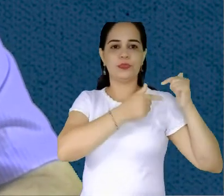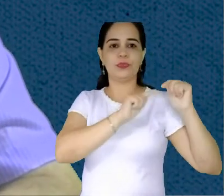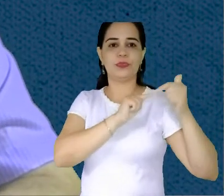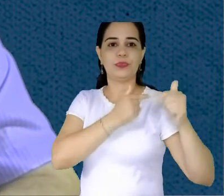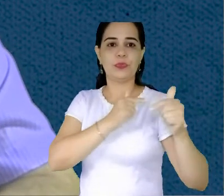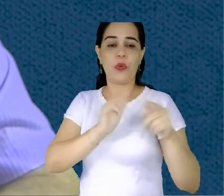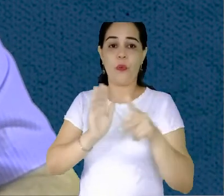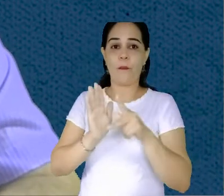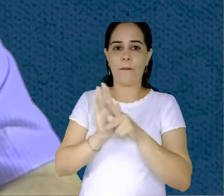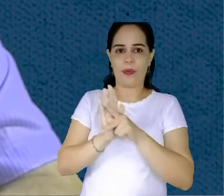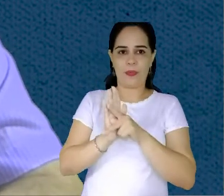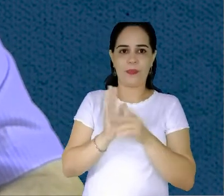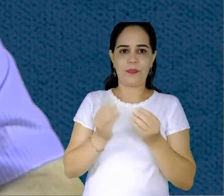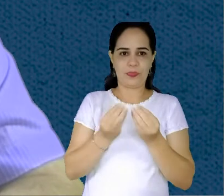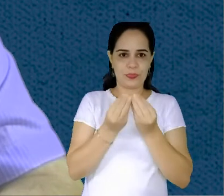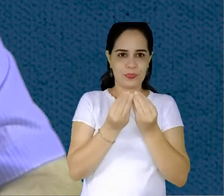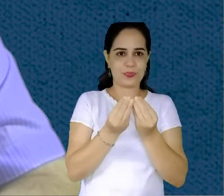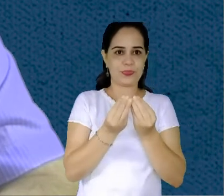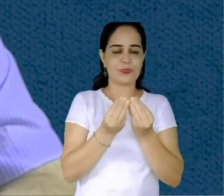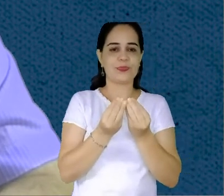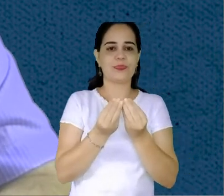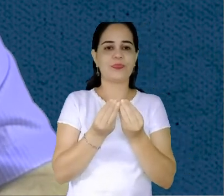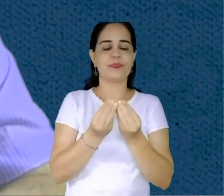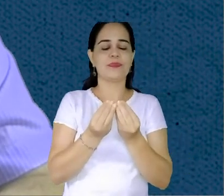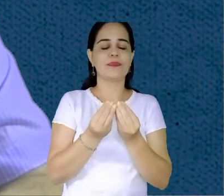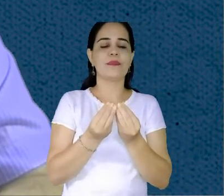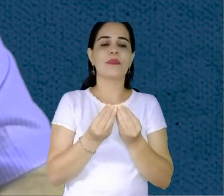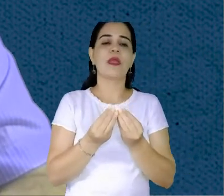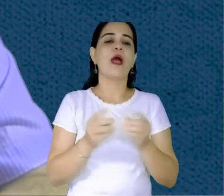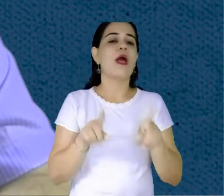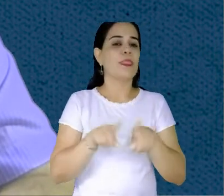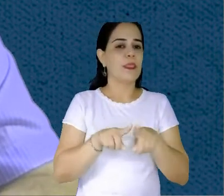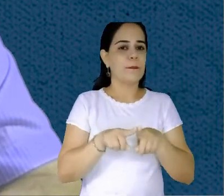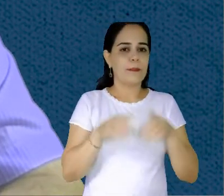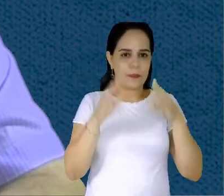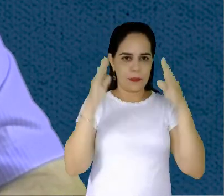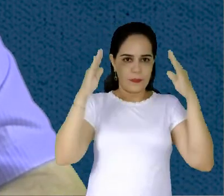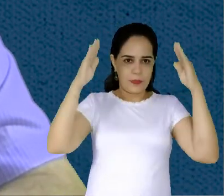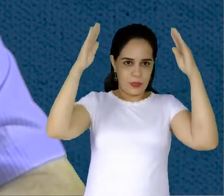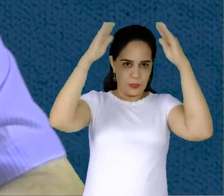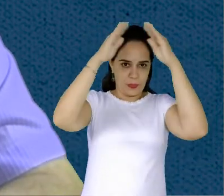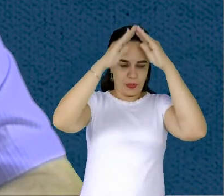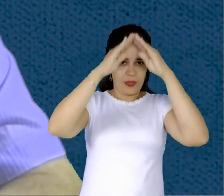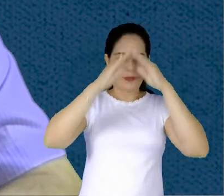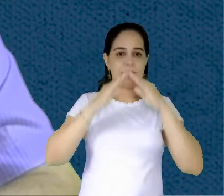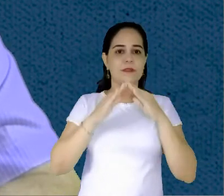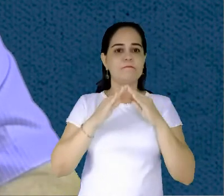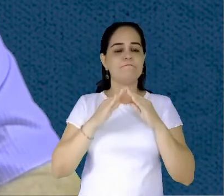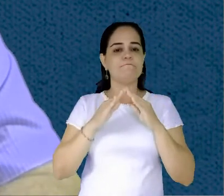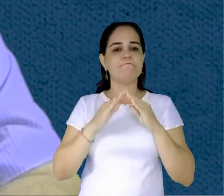canonização, tá? E o Papa, depois da ladainha,